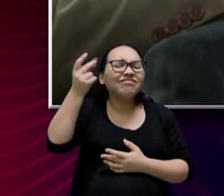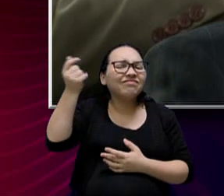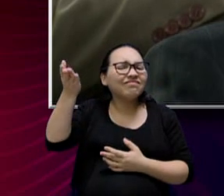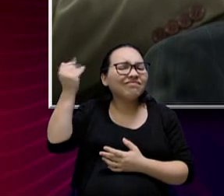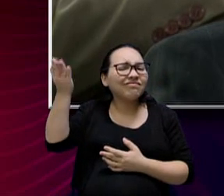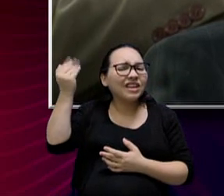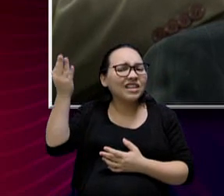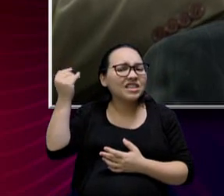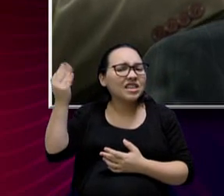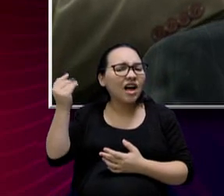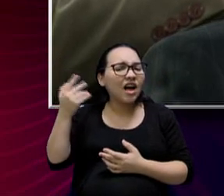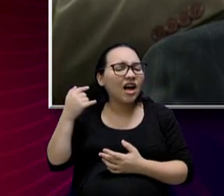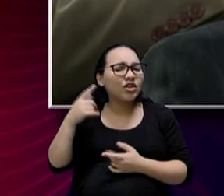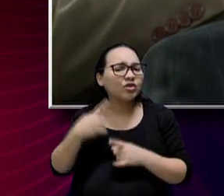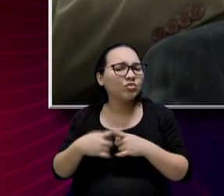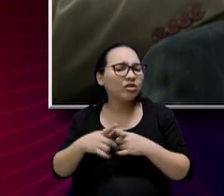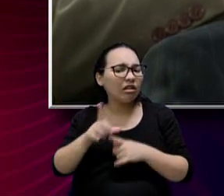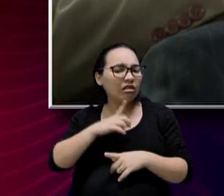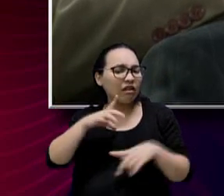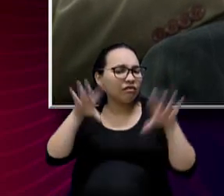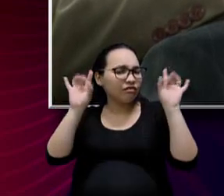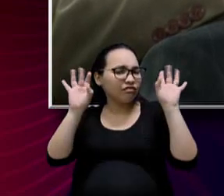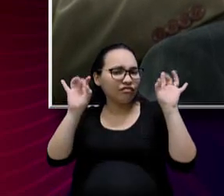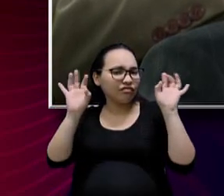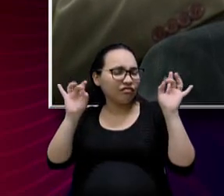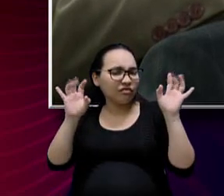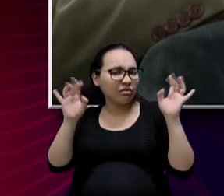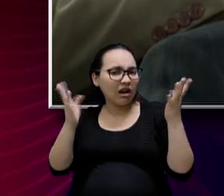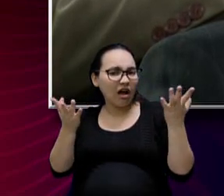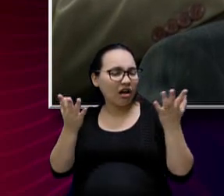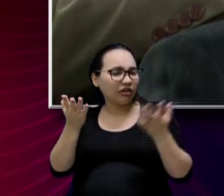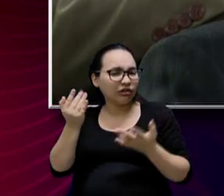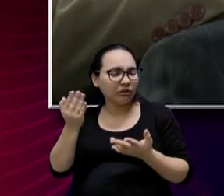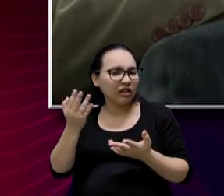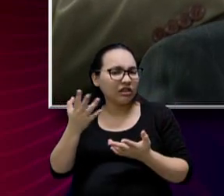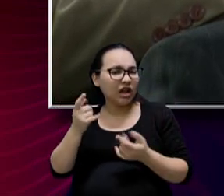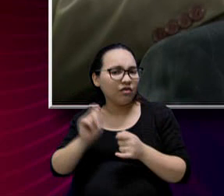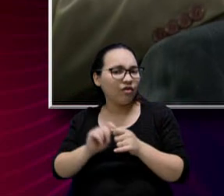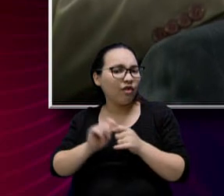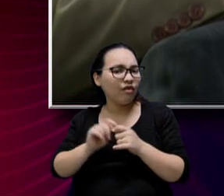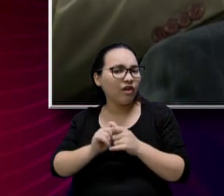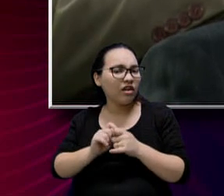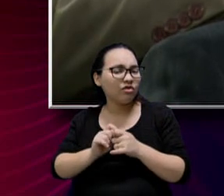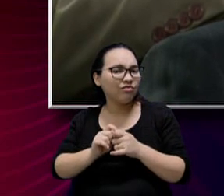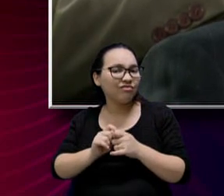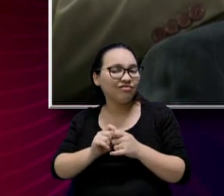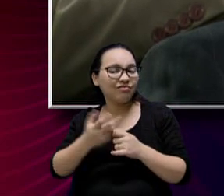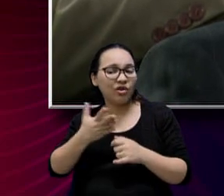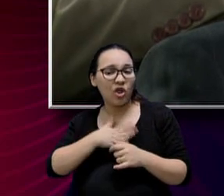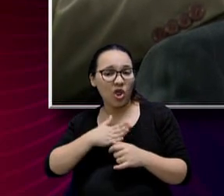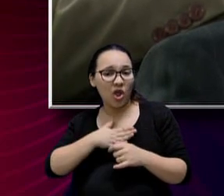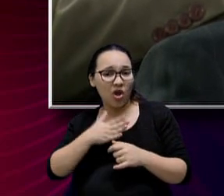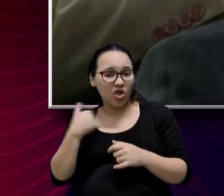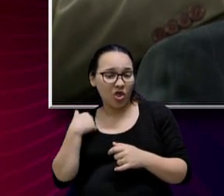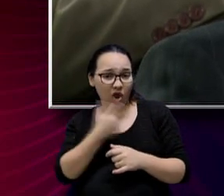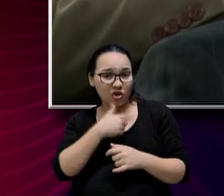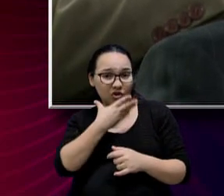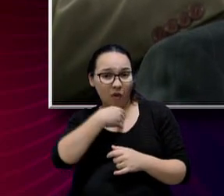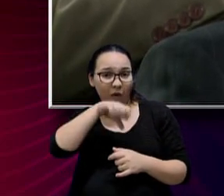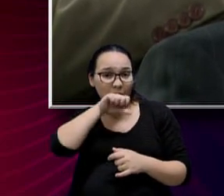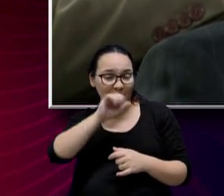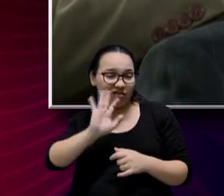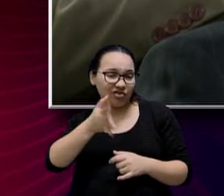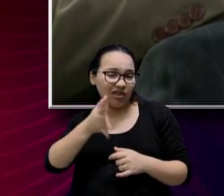atrás, por ocasião de uma homenagem que foi feita para o nosso falecido pai, Osmar